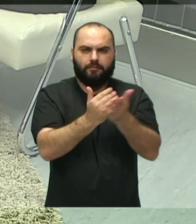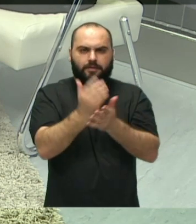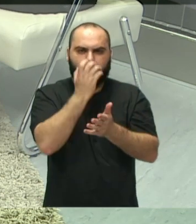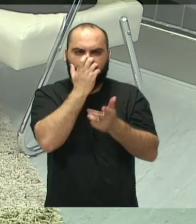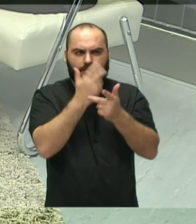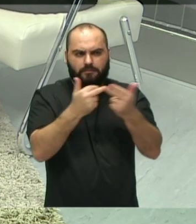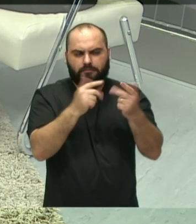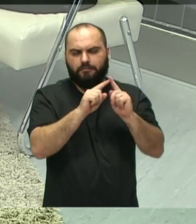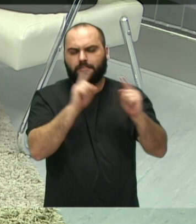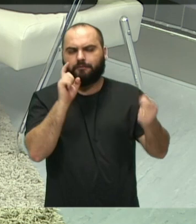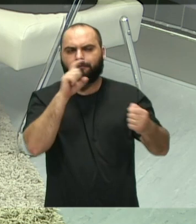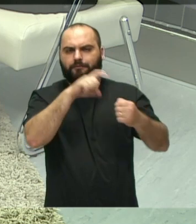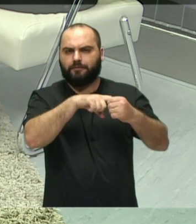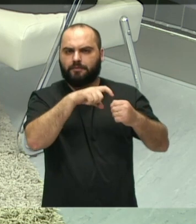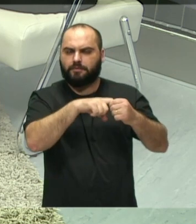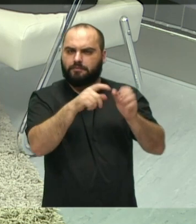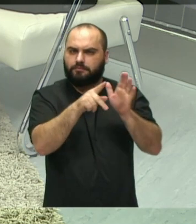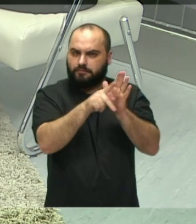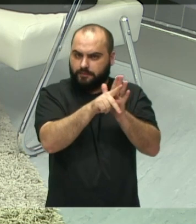esse método